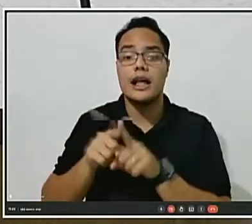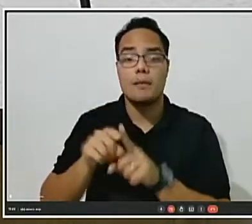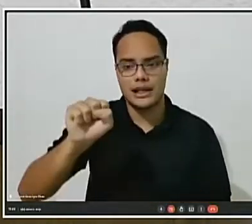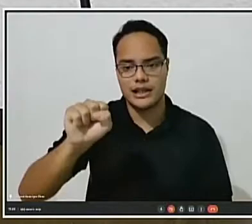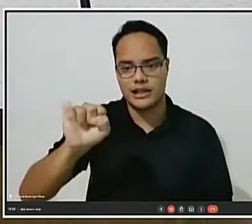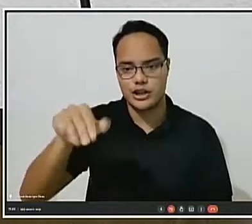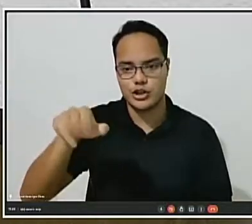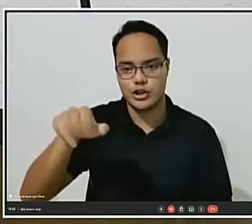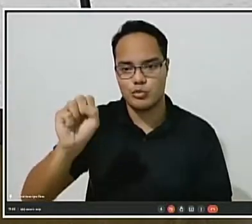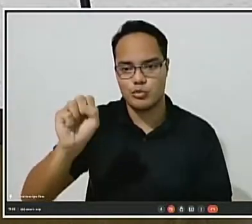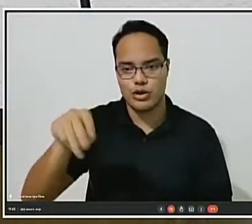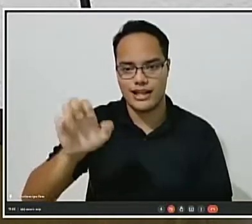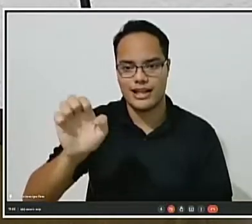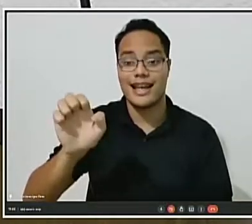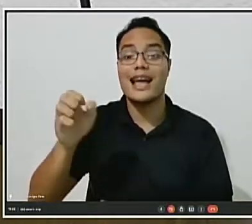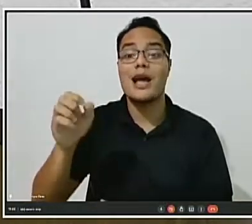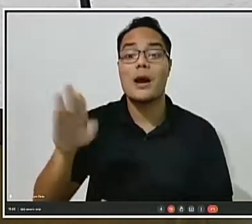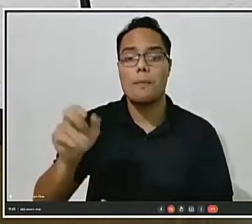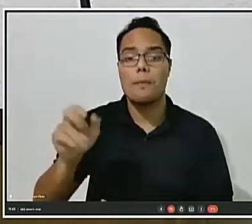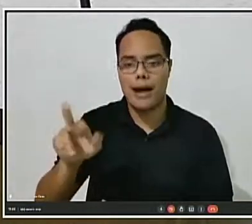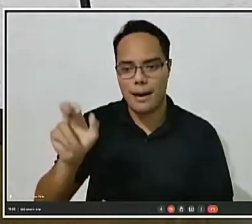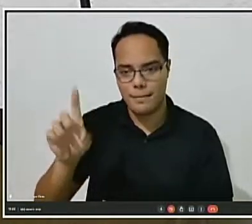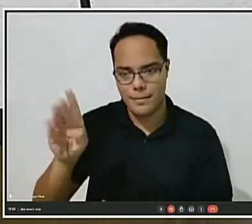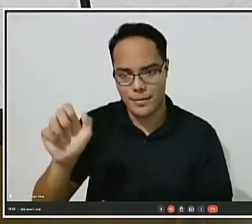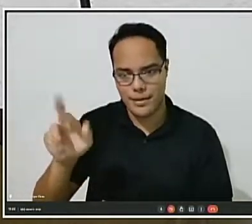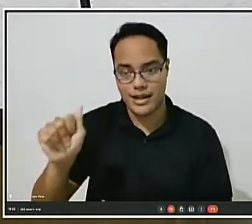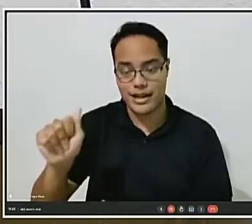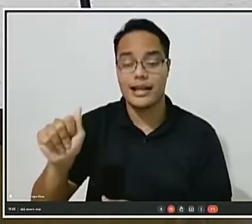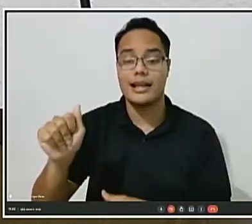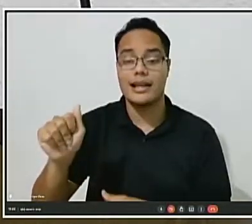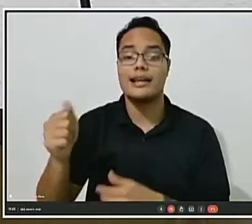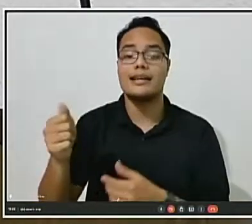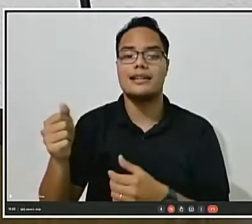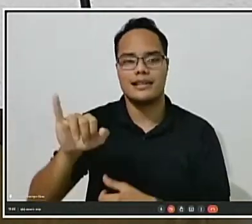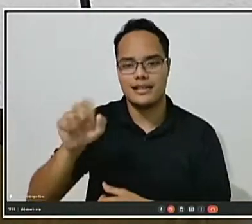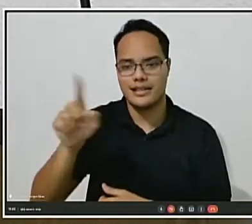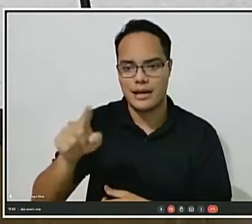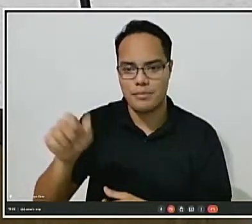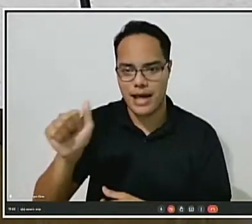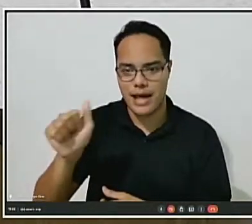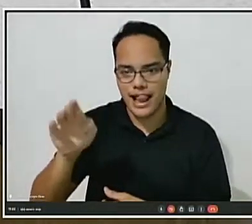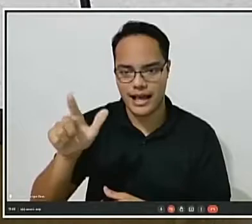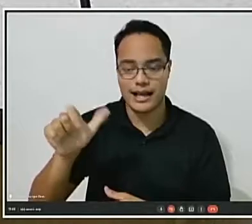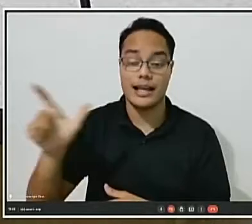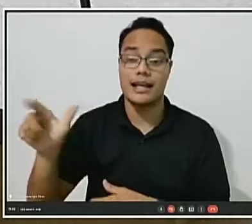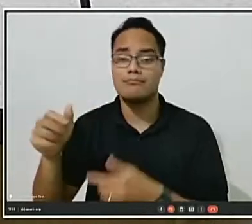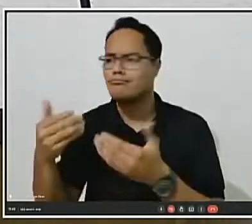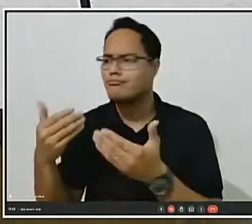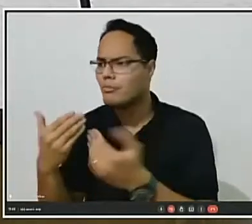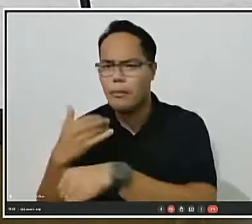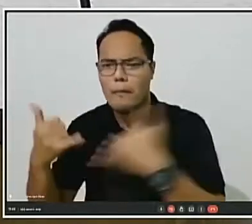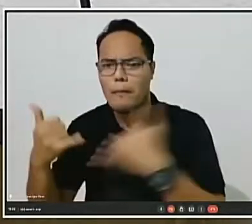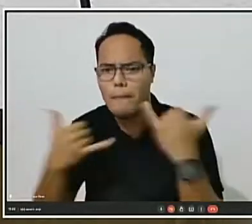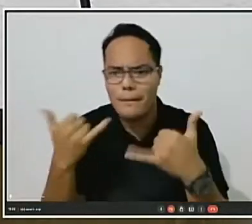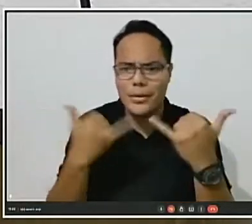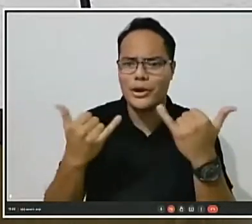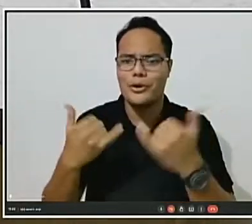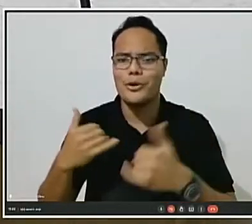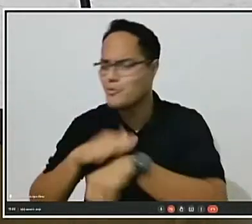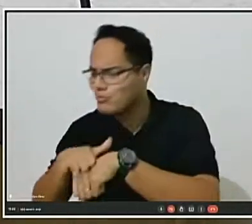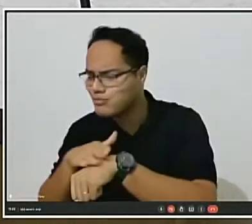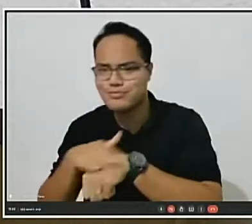e Isabela. Os filhos brincaram, se divertiram, as mães conversaram, trocaram ideias, mencionaram nomes de outras mães e filhos que